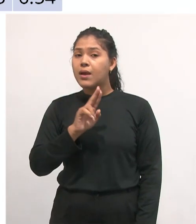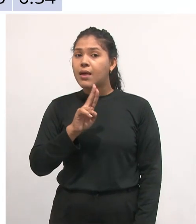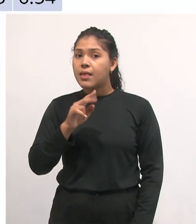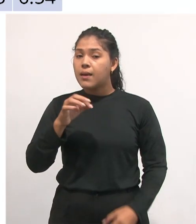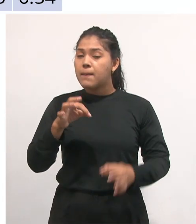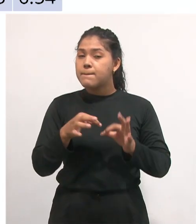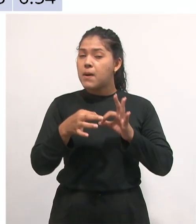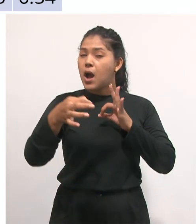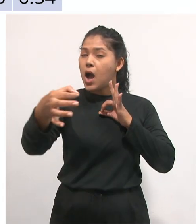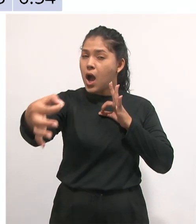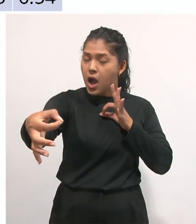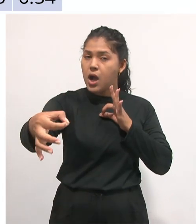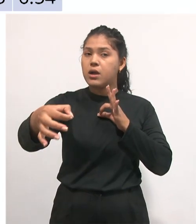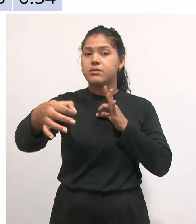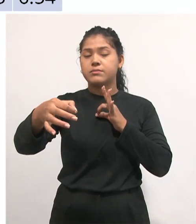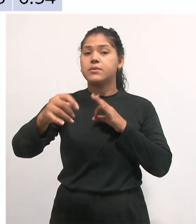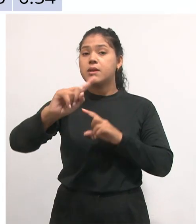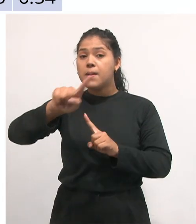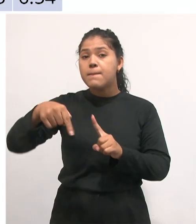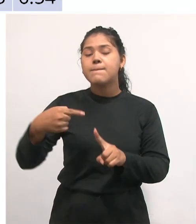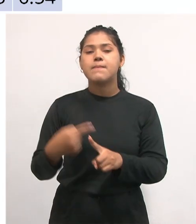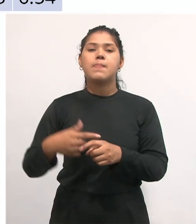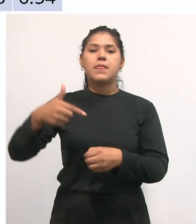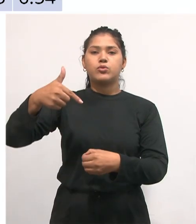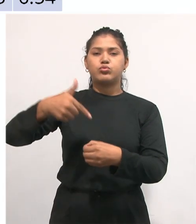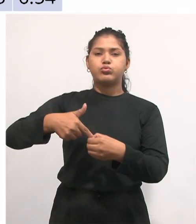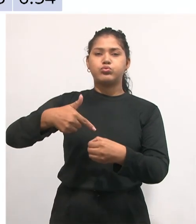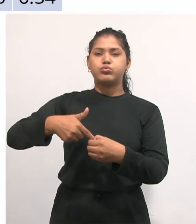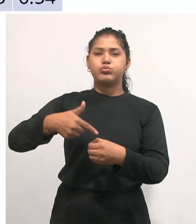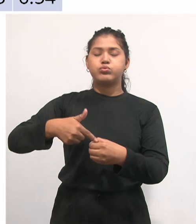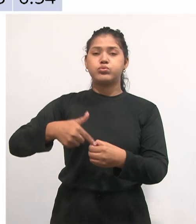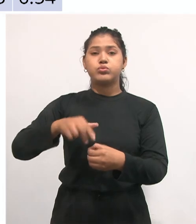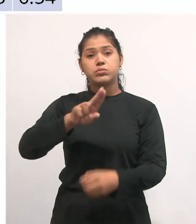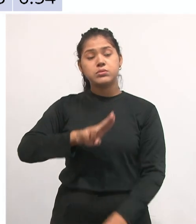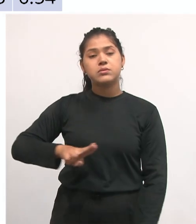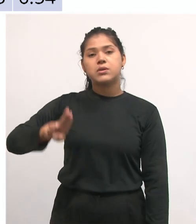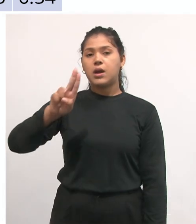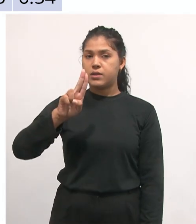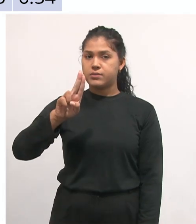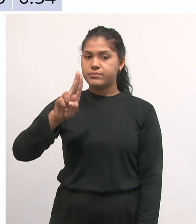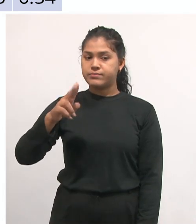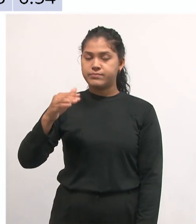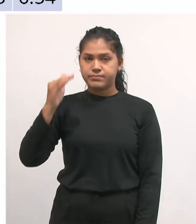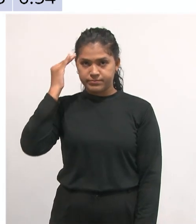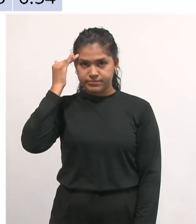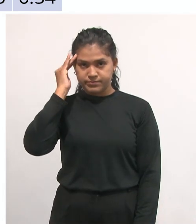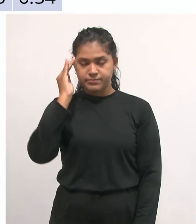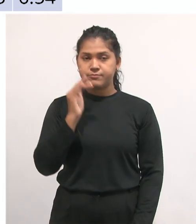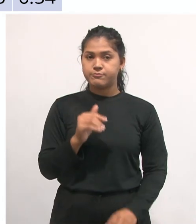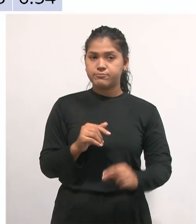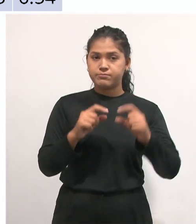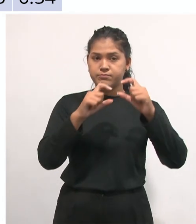e o consumo de combustível, ok? Distância e o consumo.